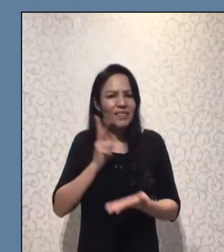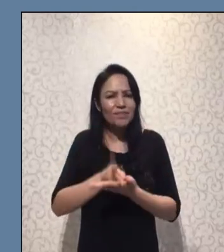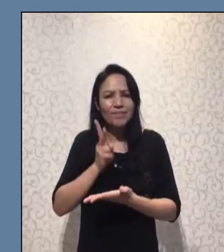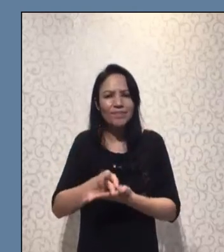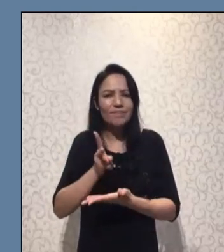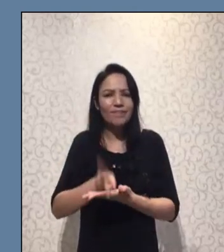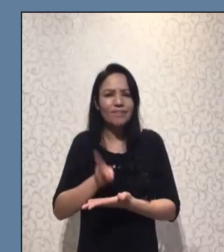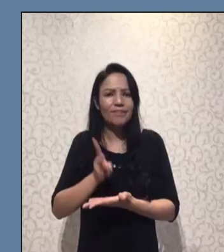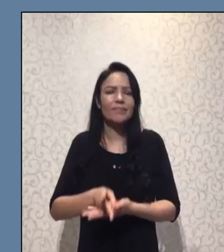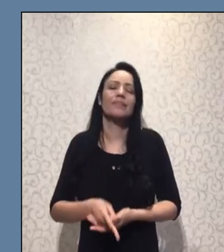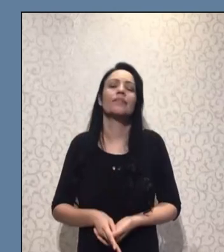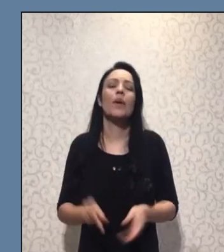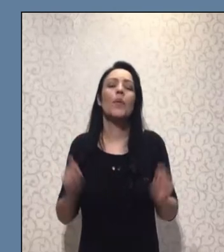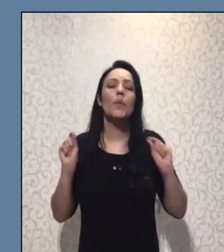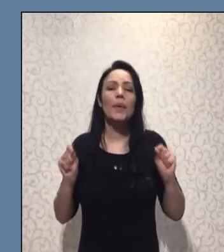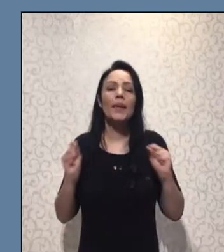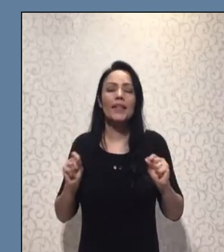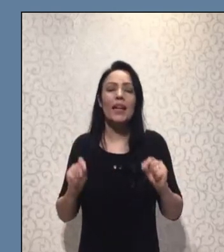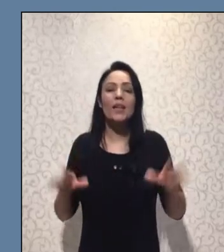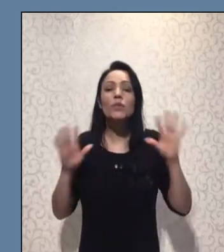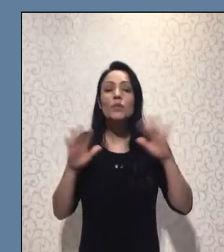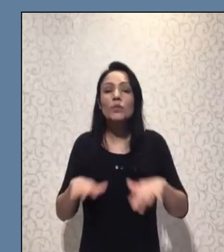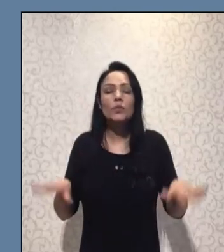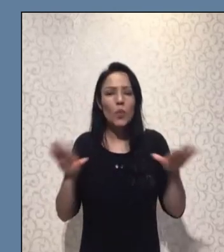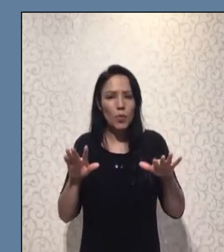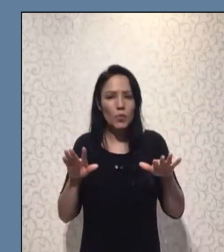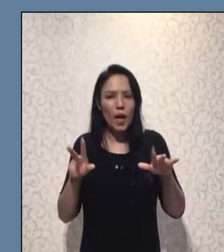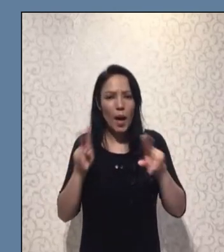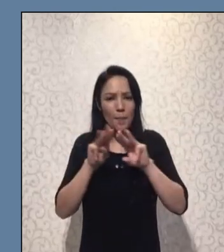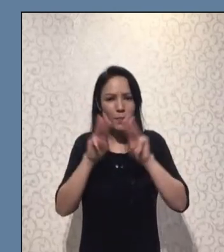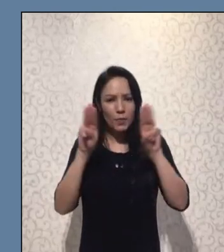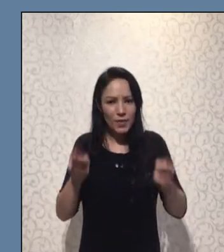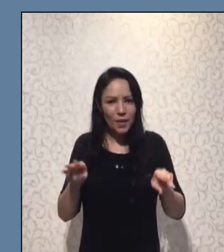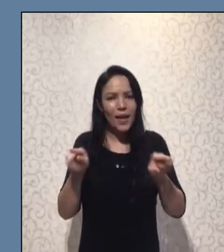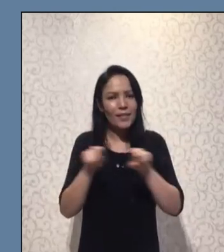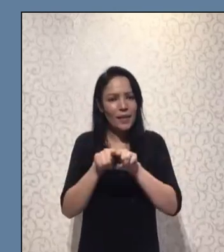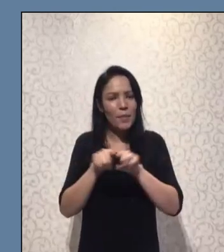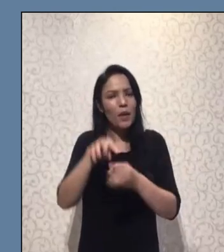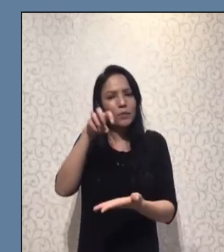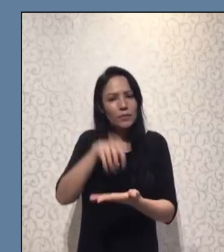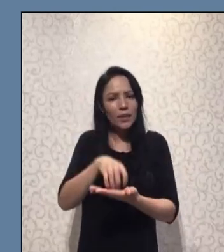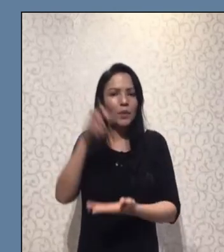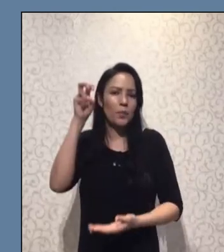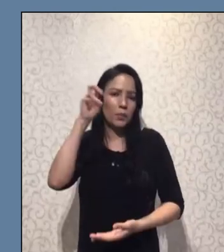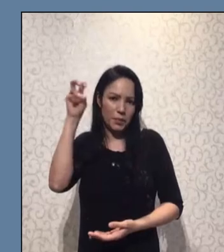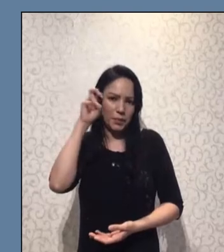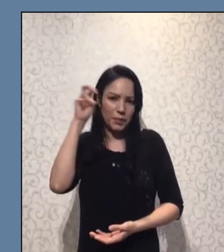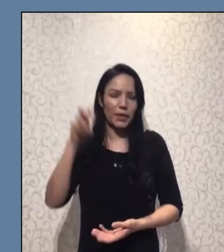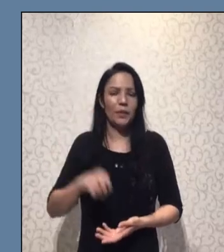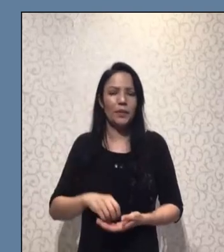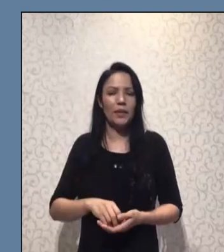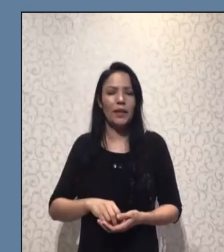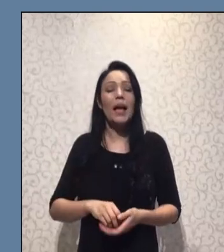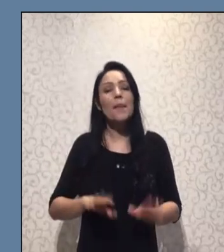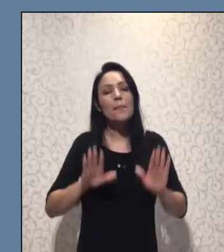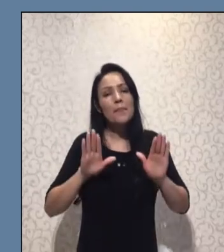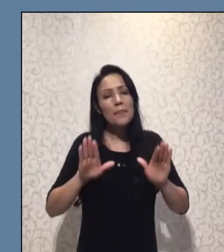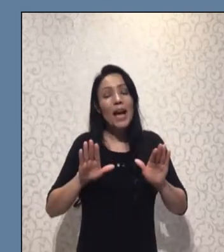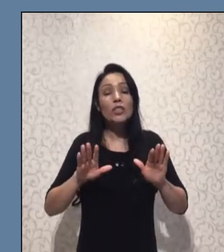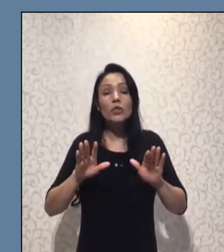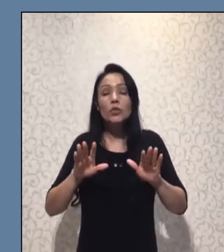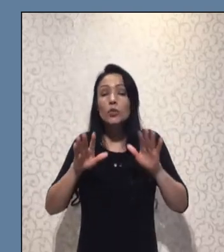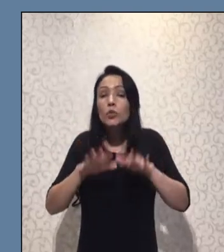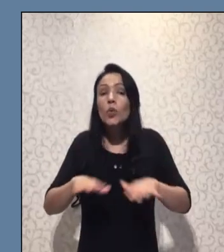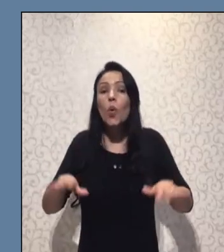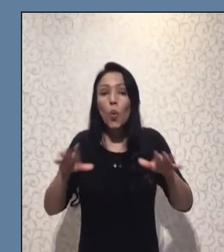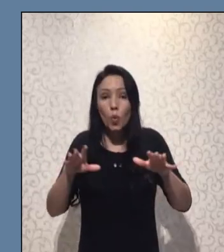pensando o seguinte, todo museu é também um centro cultural. Uhum. Mas nem todos os centros